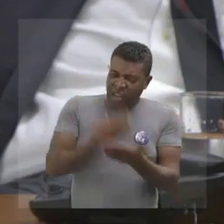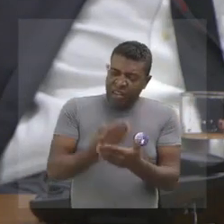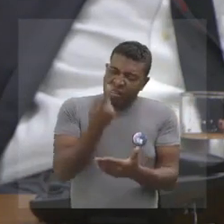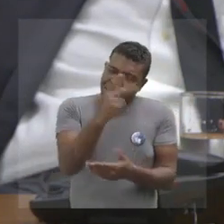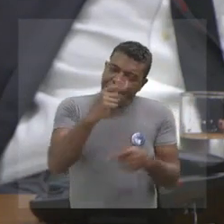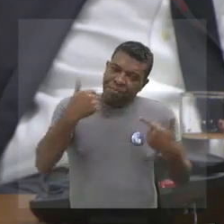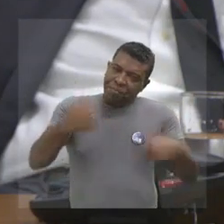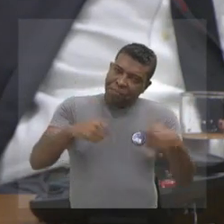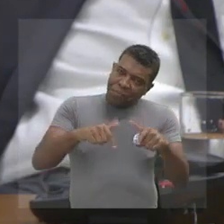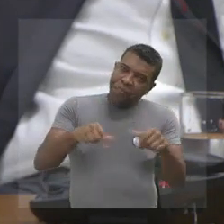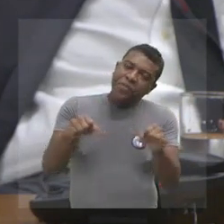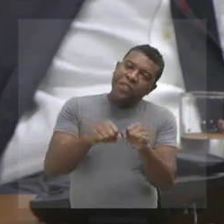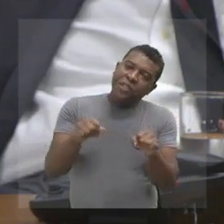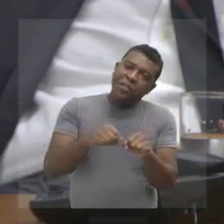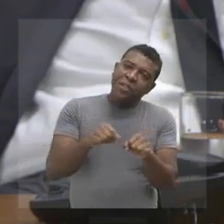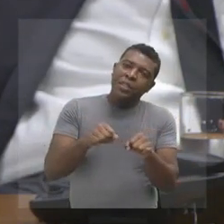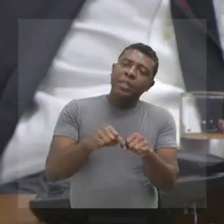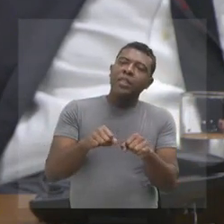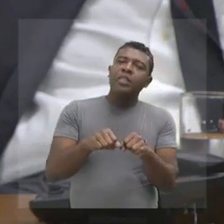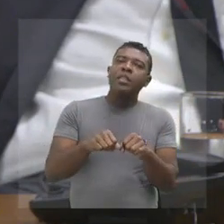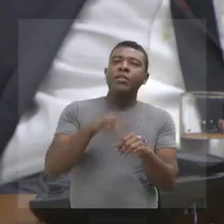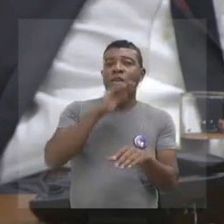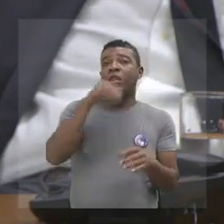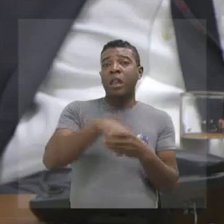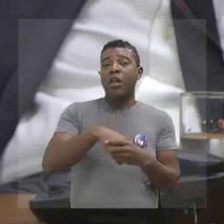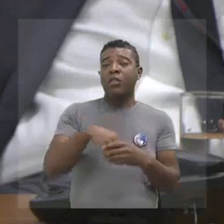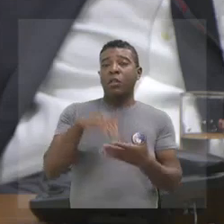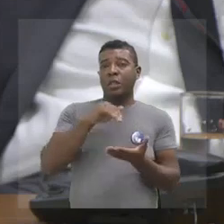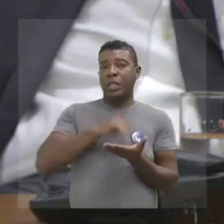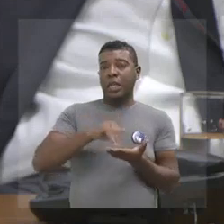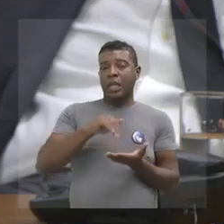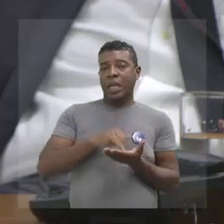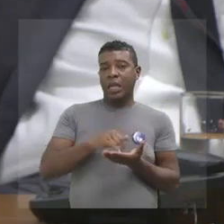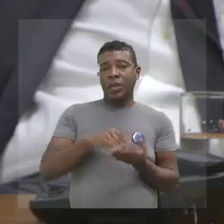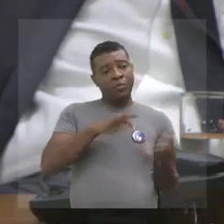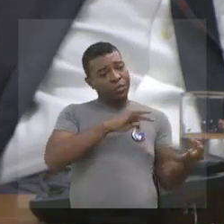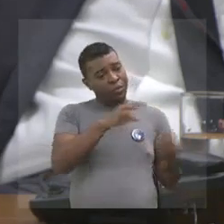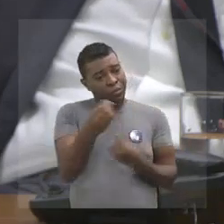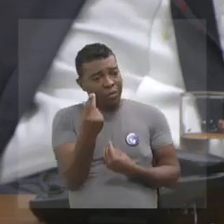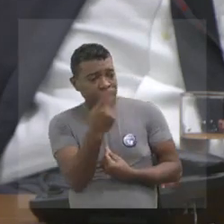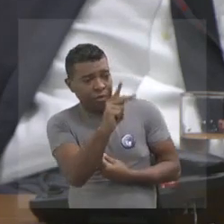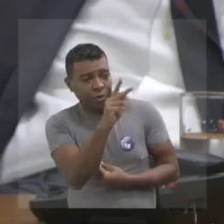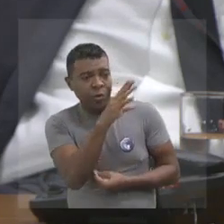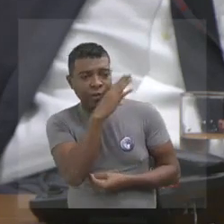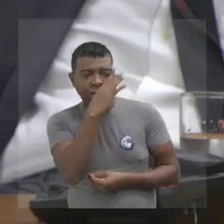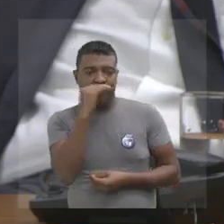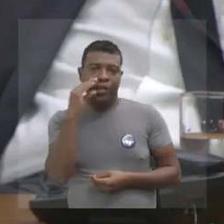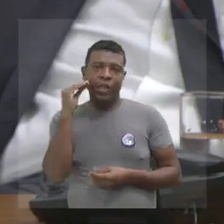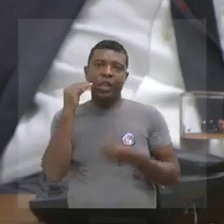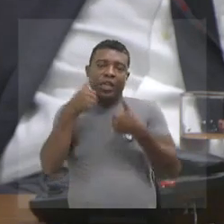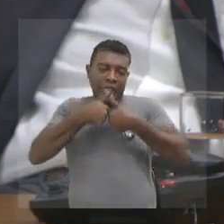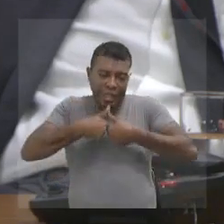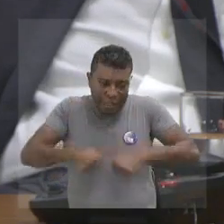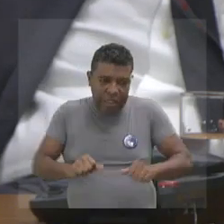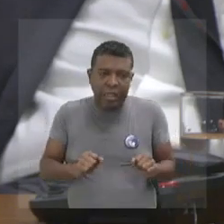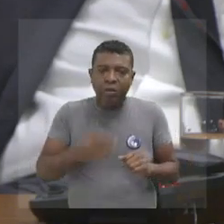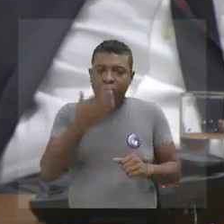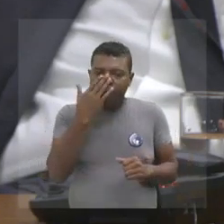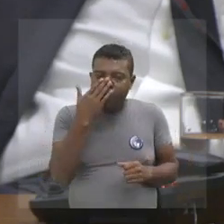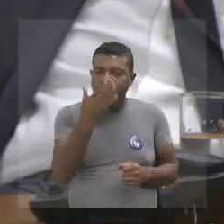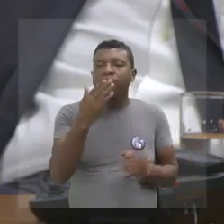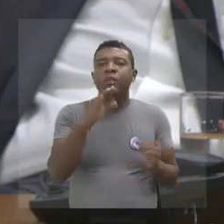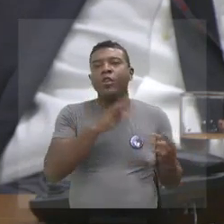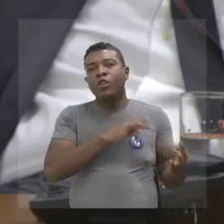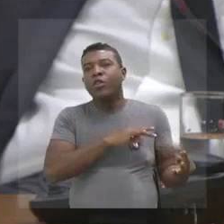exercido a frente da secretaria de todos os seus funcionários que estão de frente todos os servidores